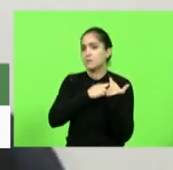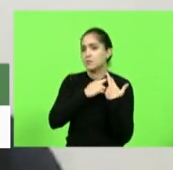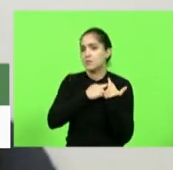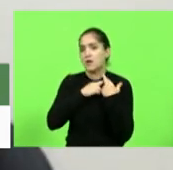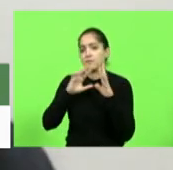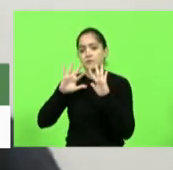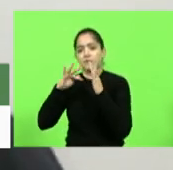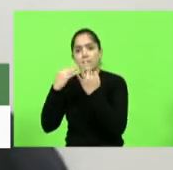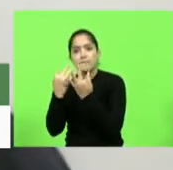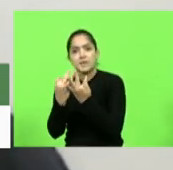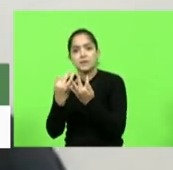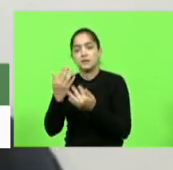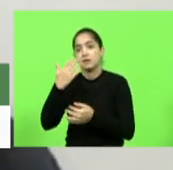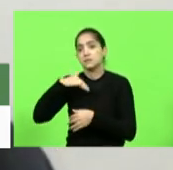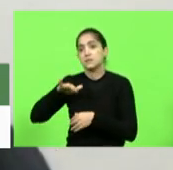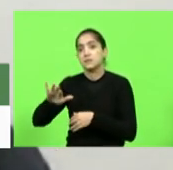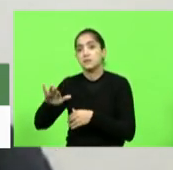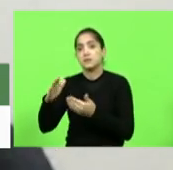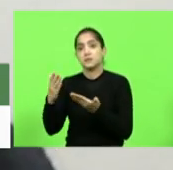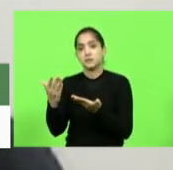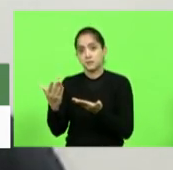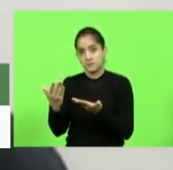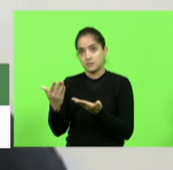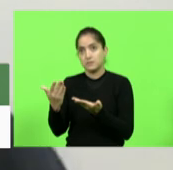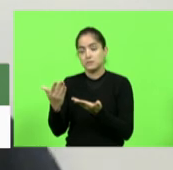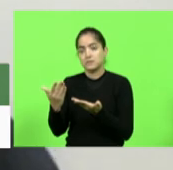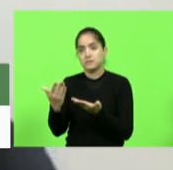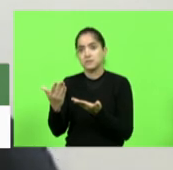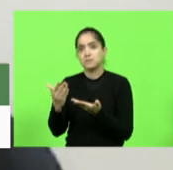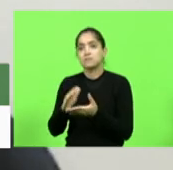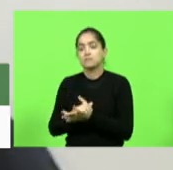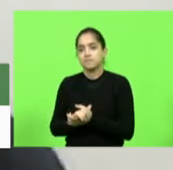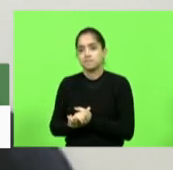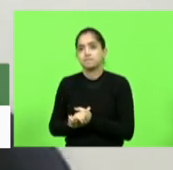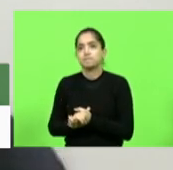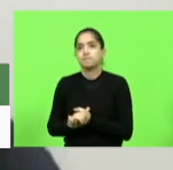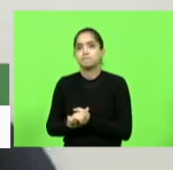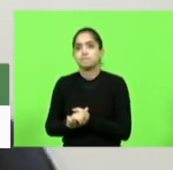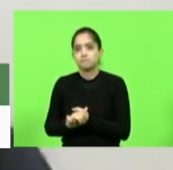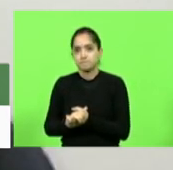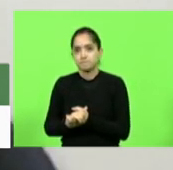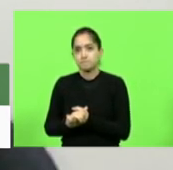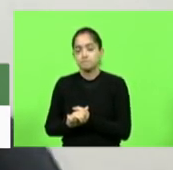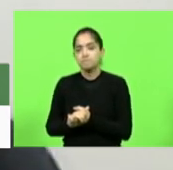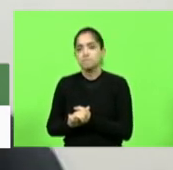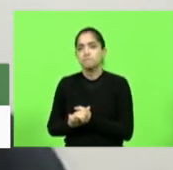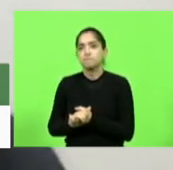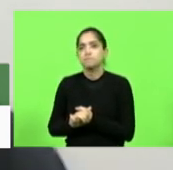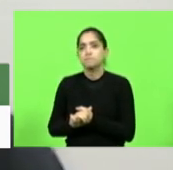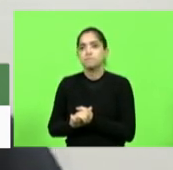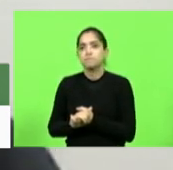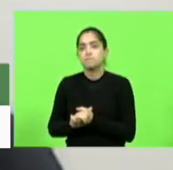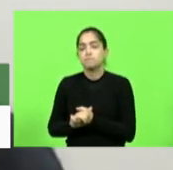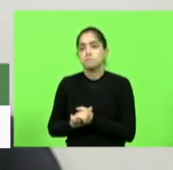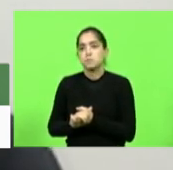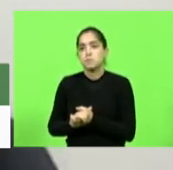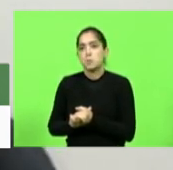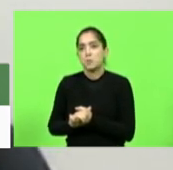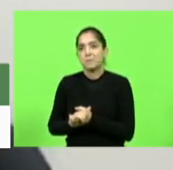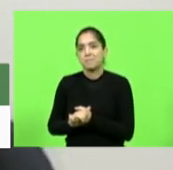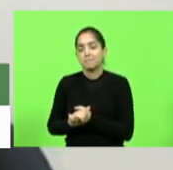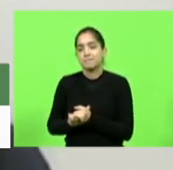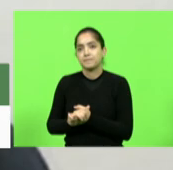As próprias crianças, os próprios e as próprias crianças e as próprias adolescentes.